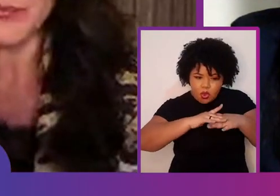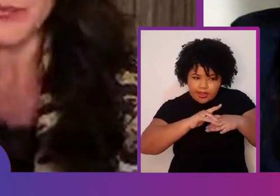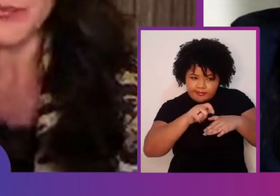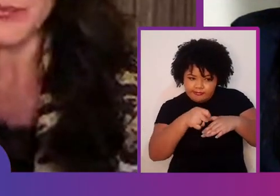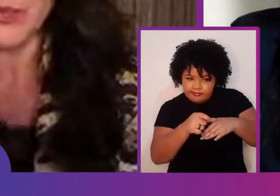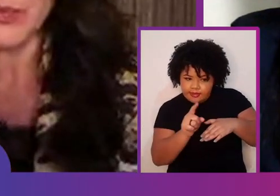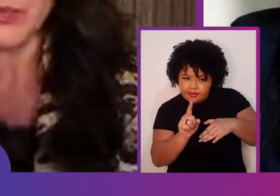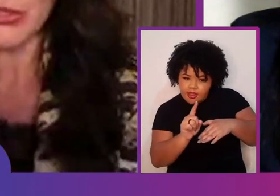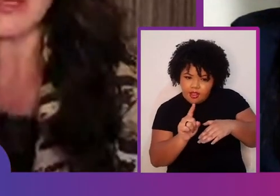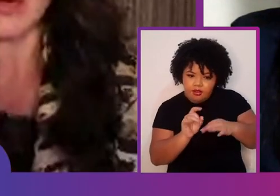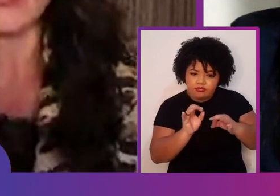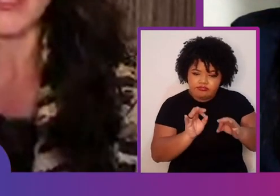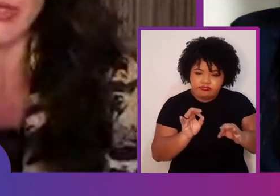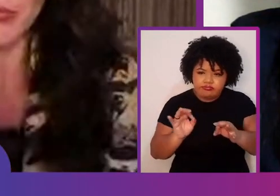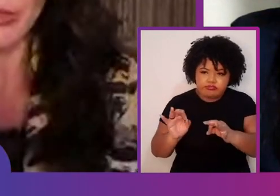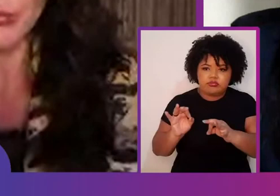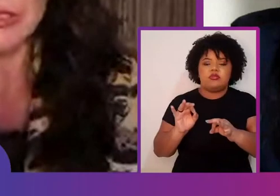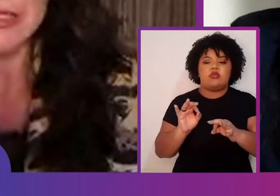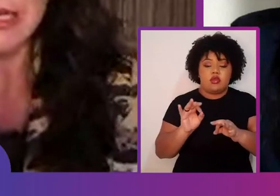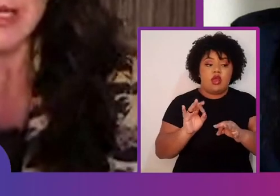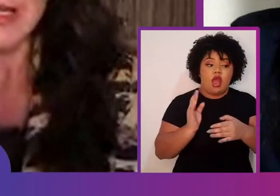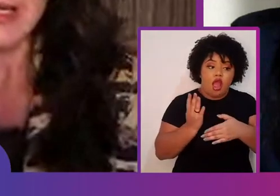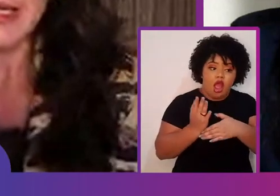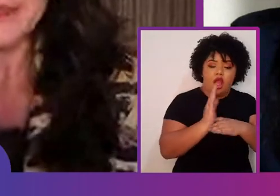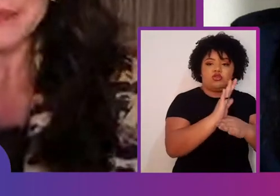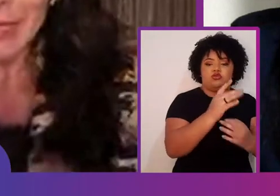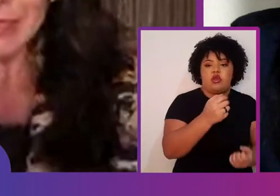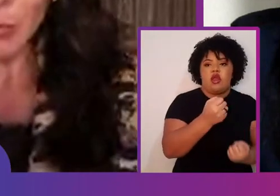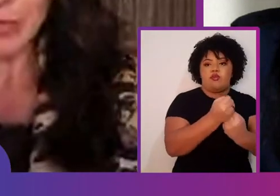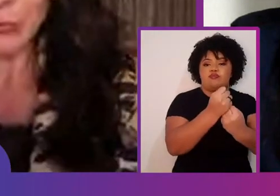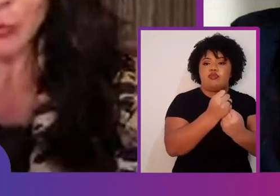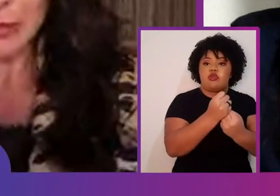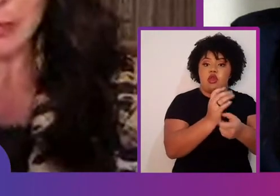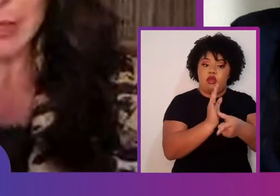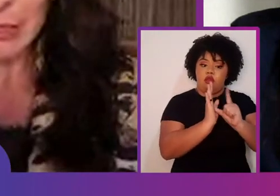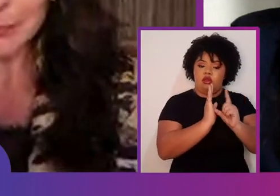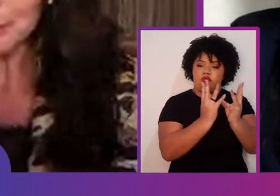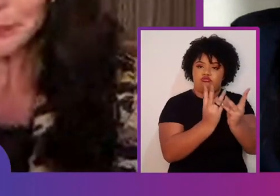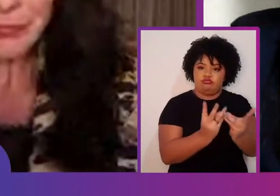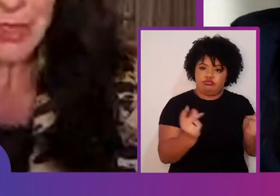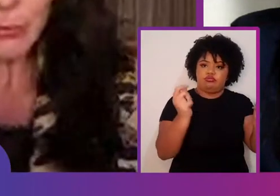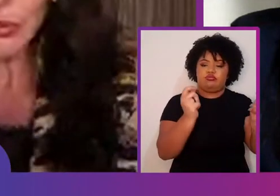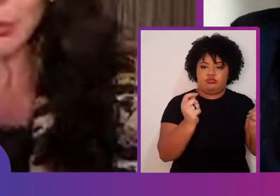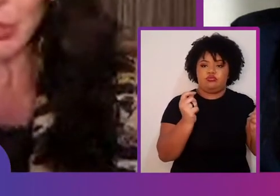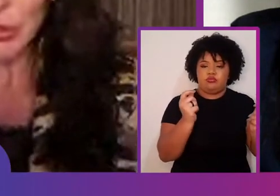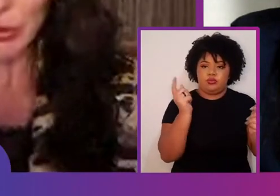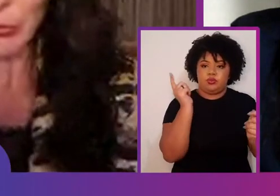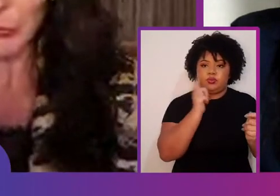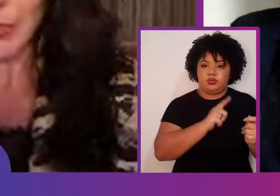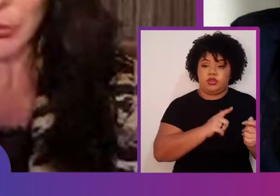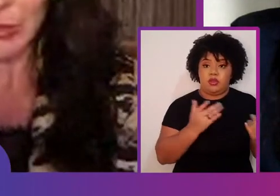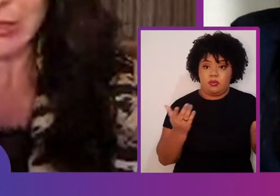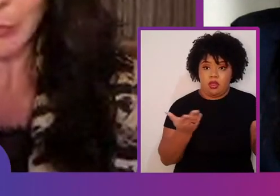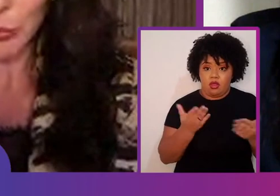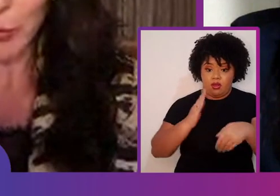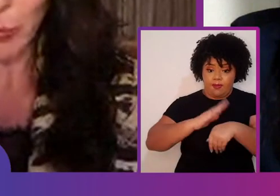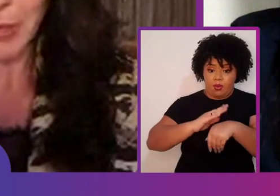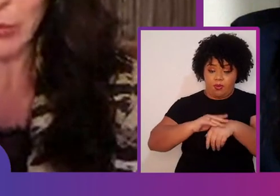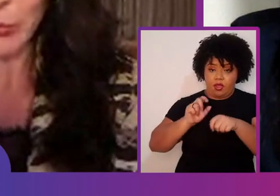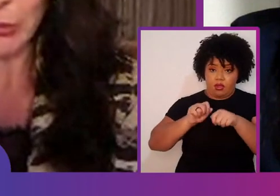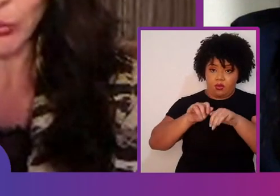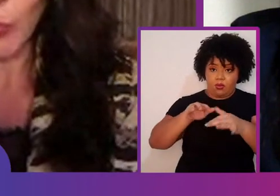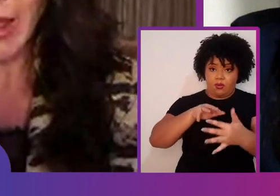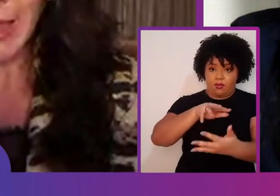em problema mental de colaboradores. Nesse momento de pandemia, e muita gente que eu vejo aqui está